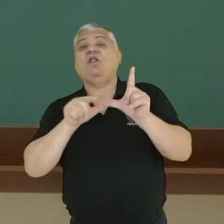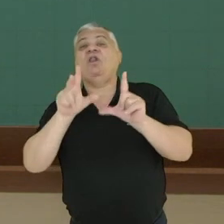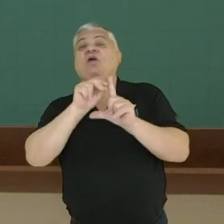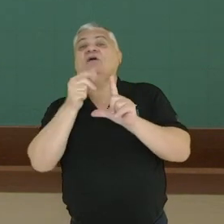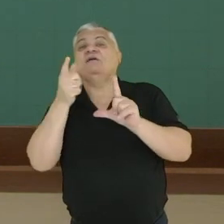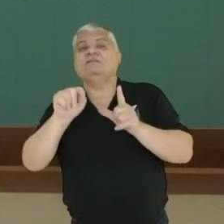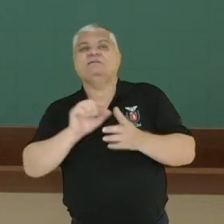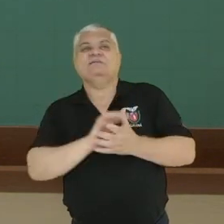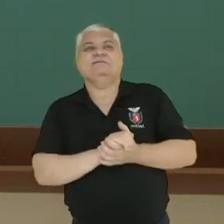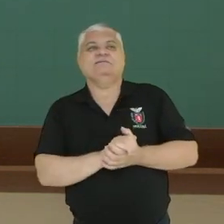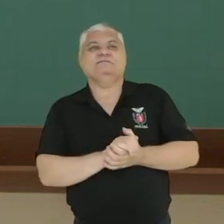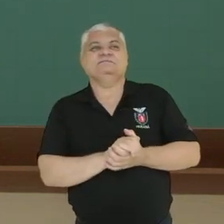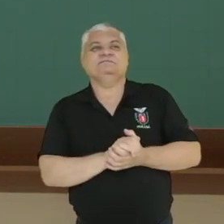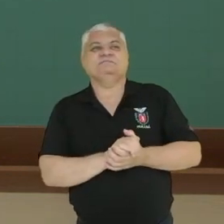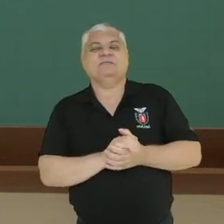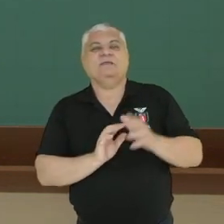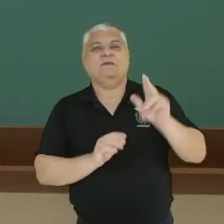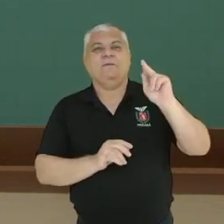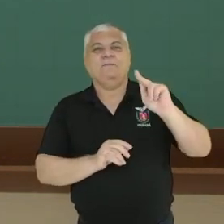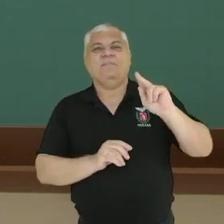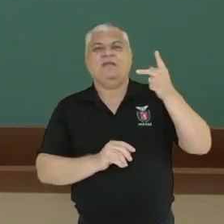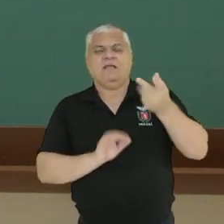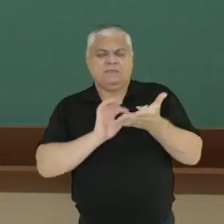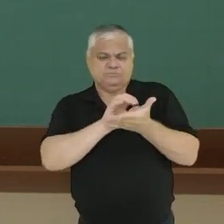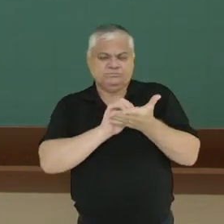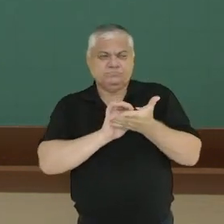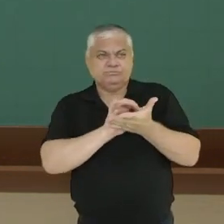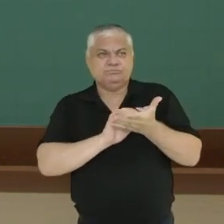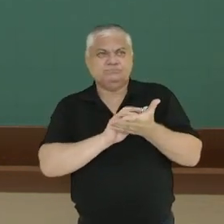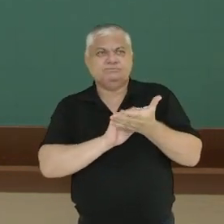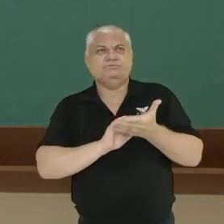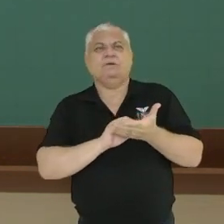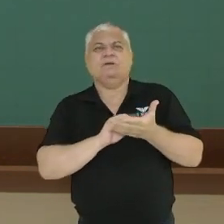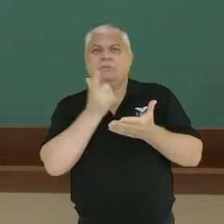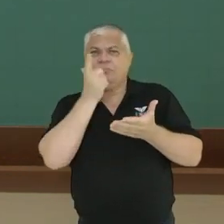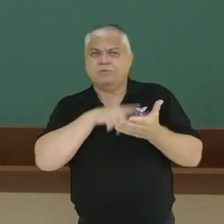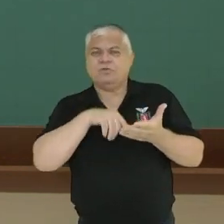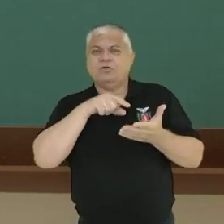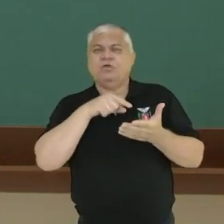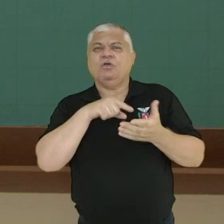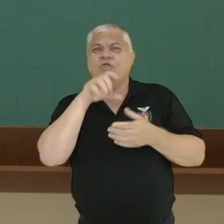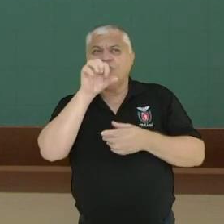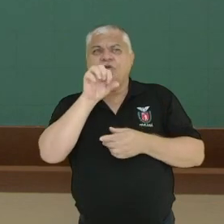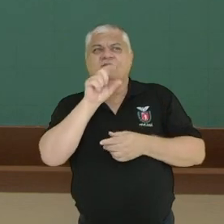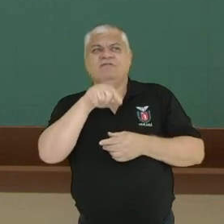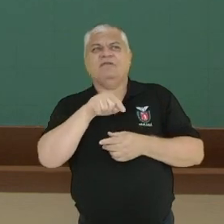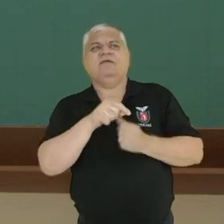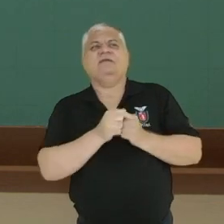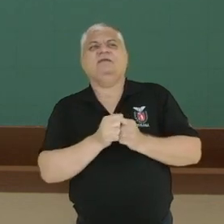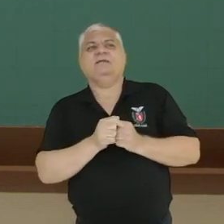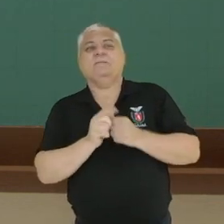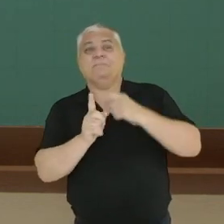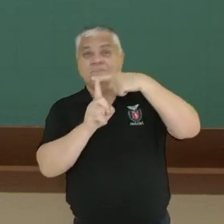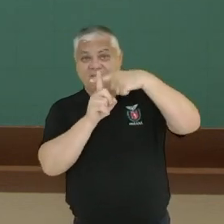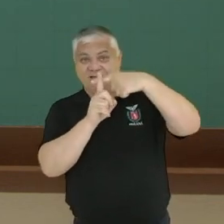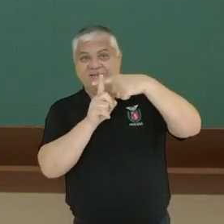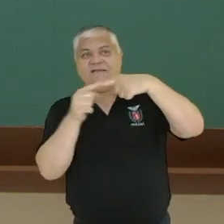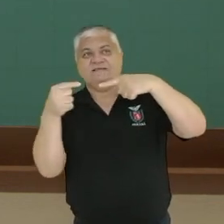10. Usando a calculadora, log de 2,9, esse valor,